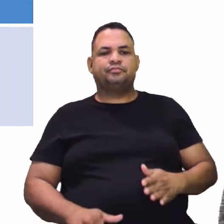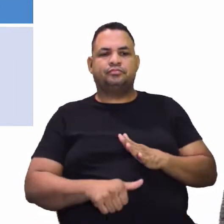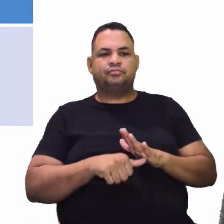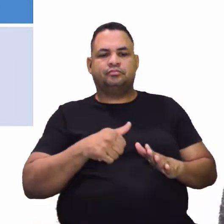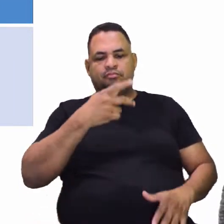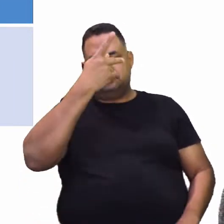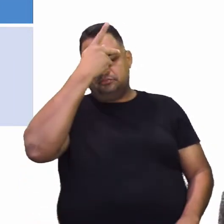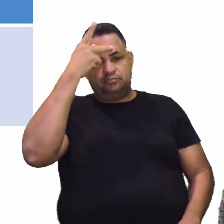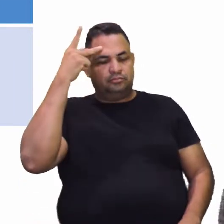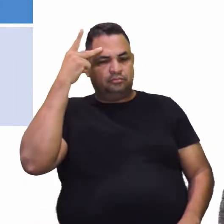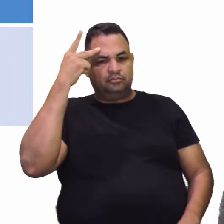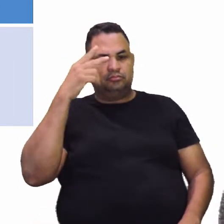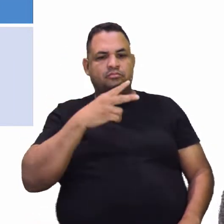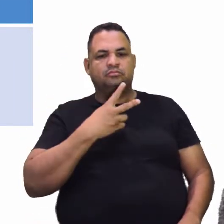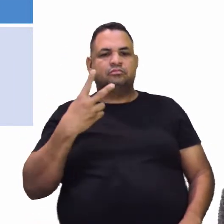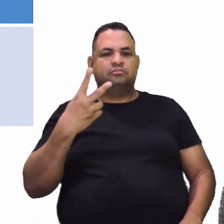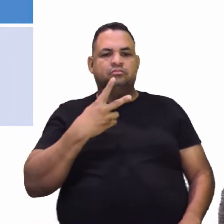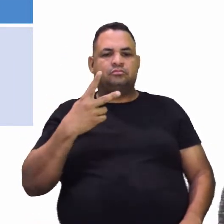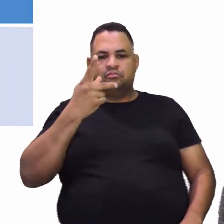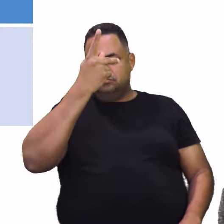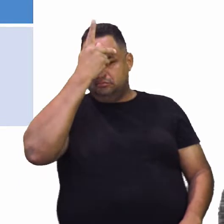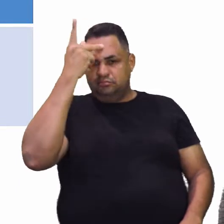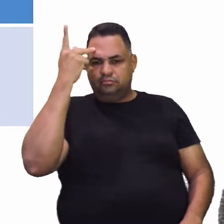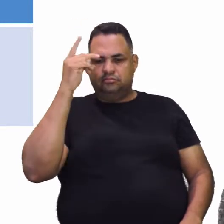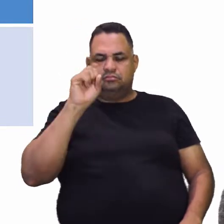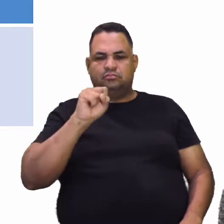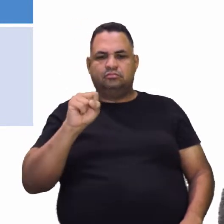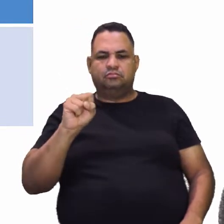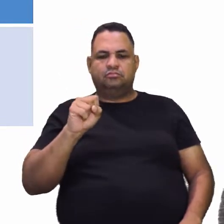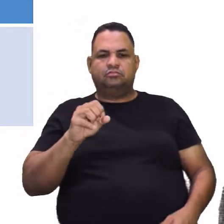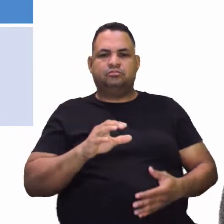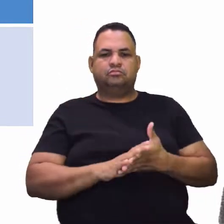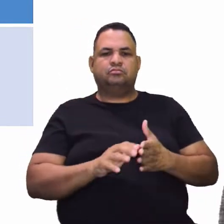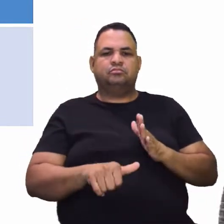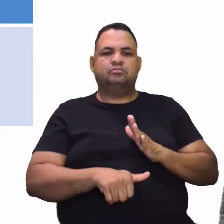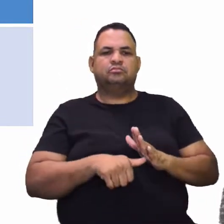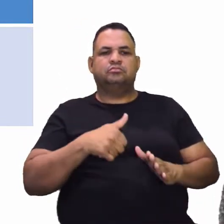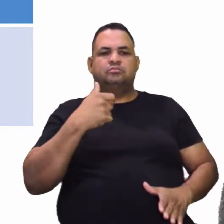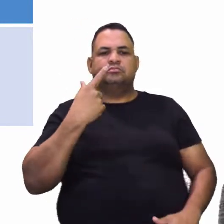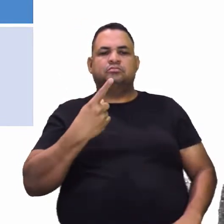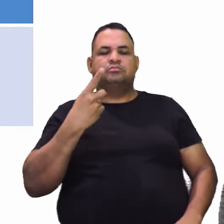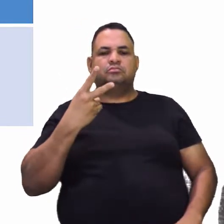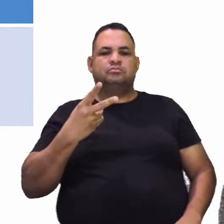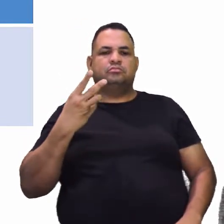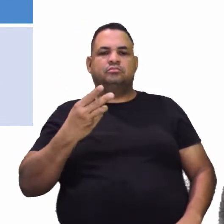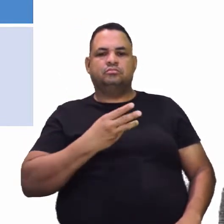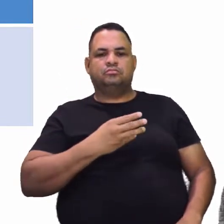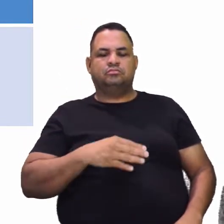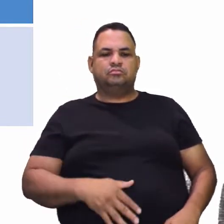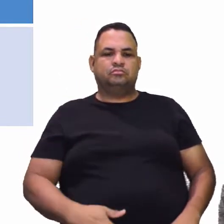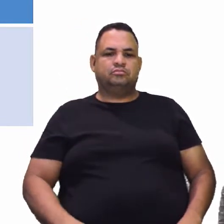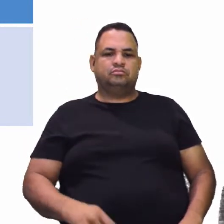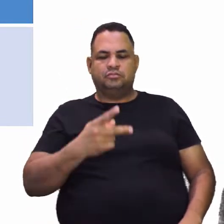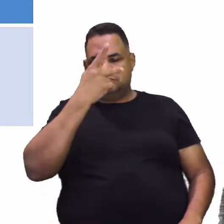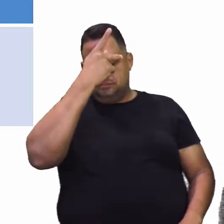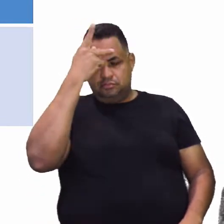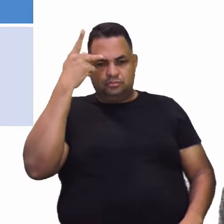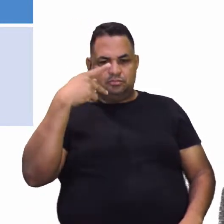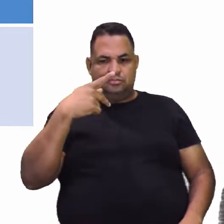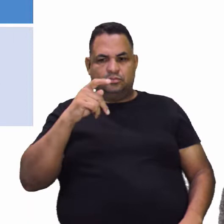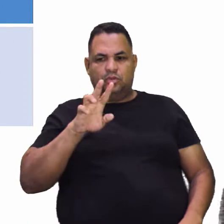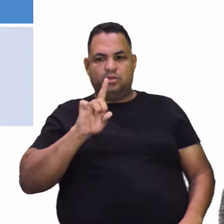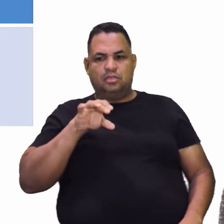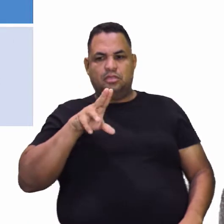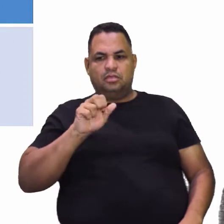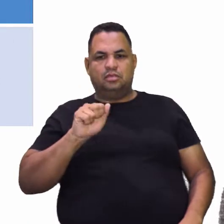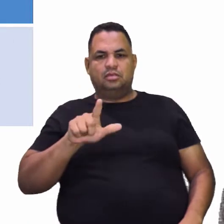primeira pessoa, na segunda pessoa do singular e na primeira, segunda, terceira pessoa do plural. Certo?